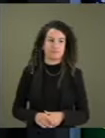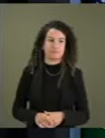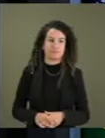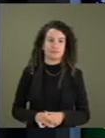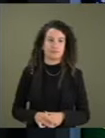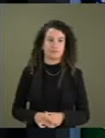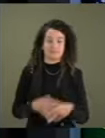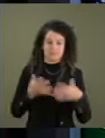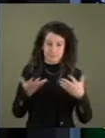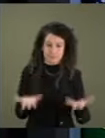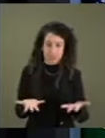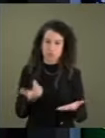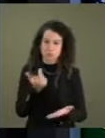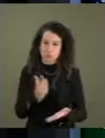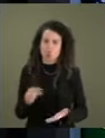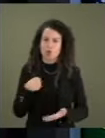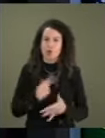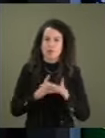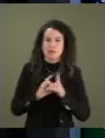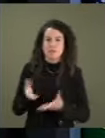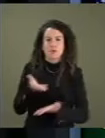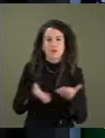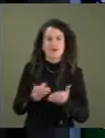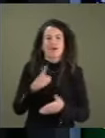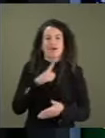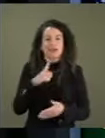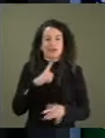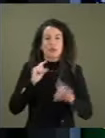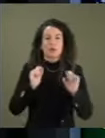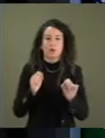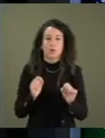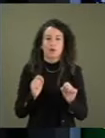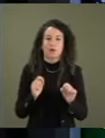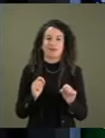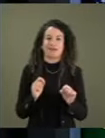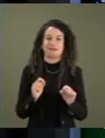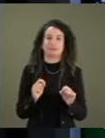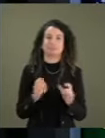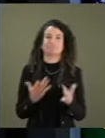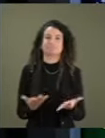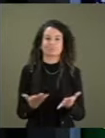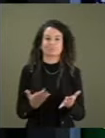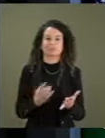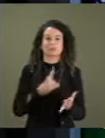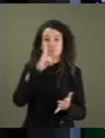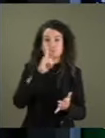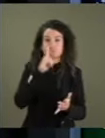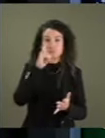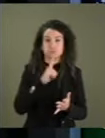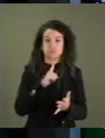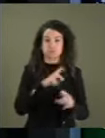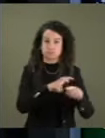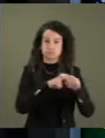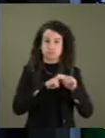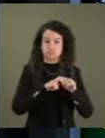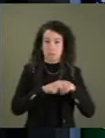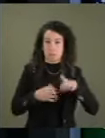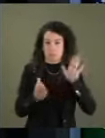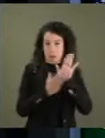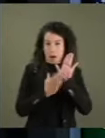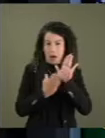Mais uma vez, nossa democracia está sendo solapada por uma pauta